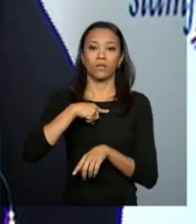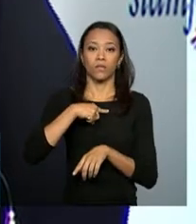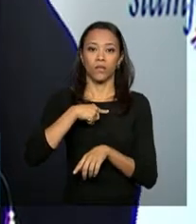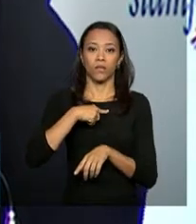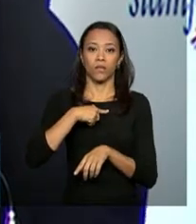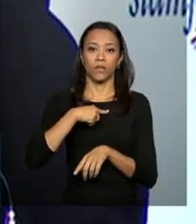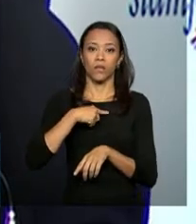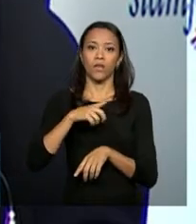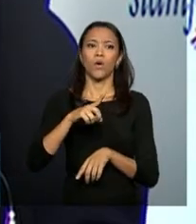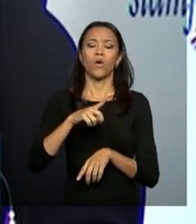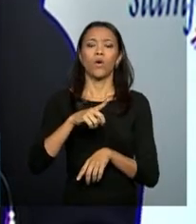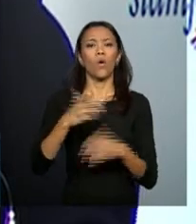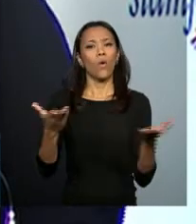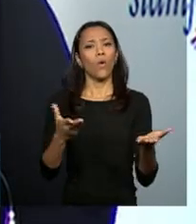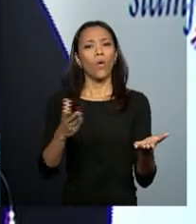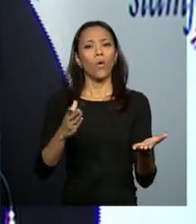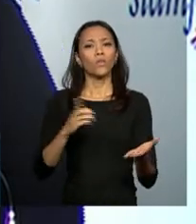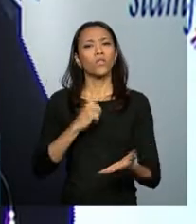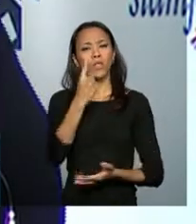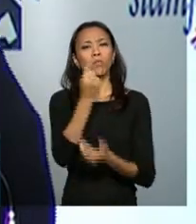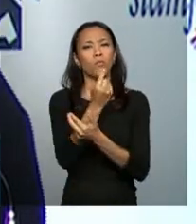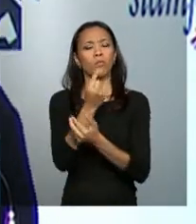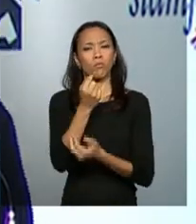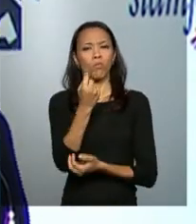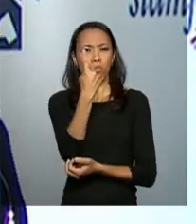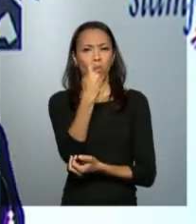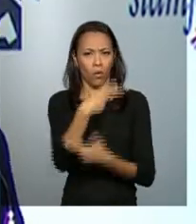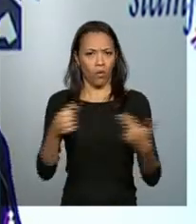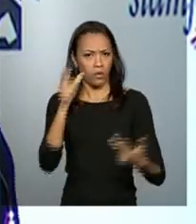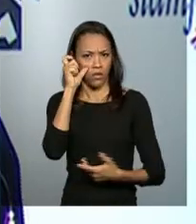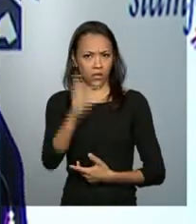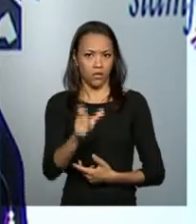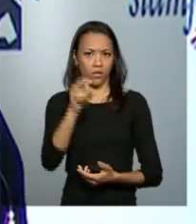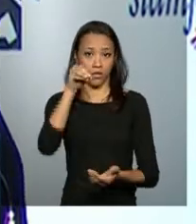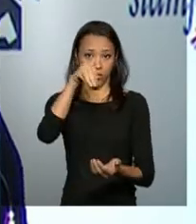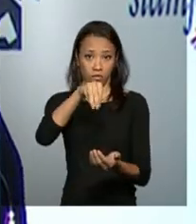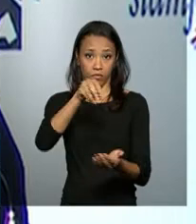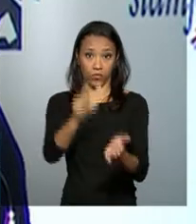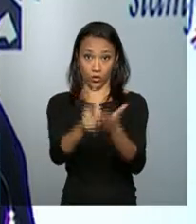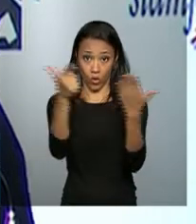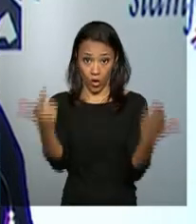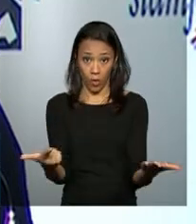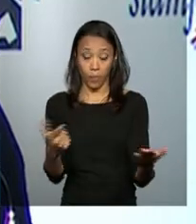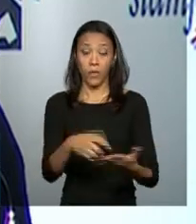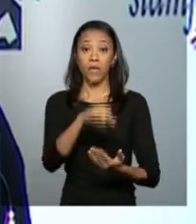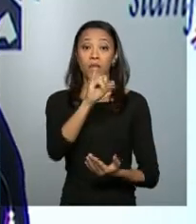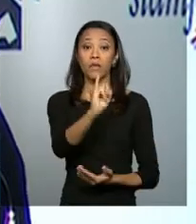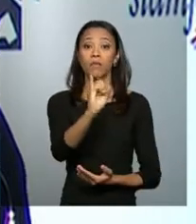hoje tem um fato interessante no jornal. O IBGE,